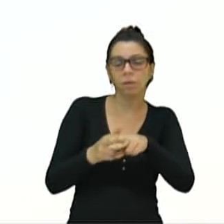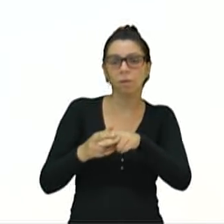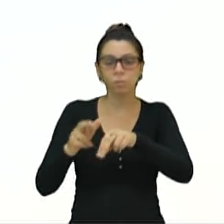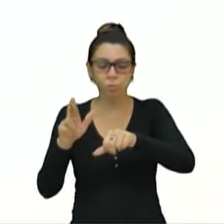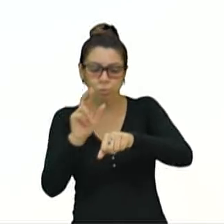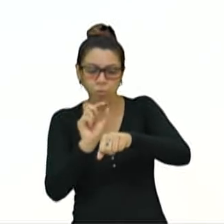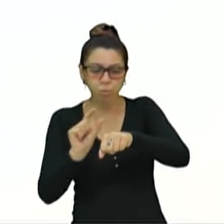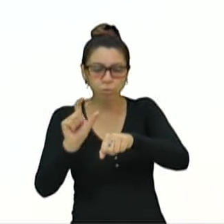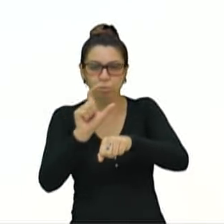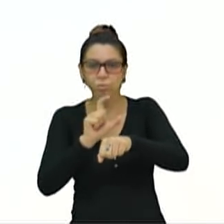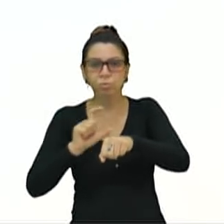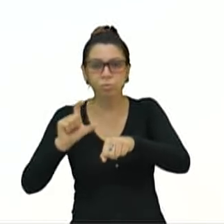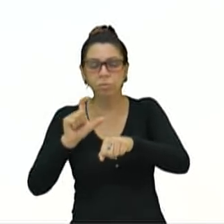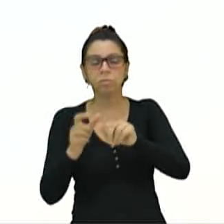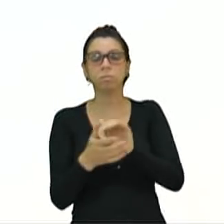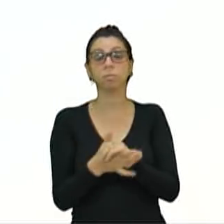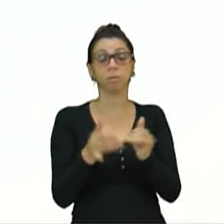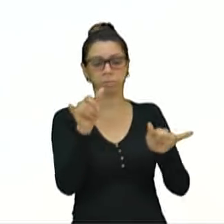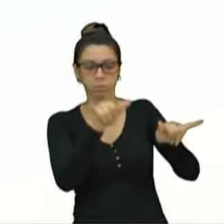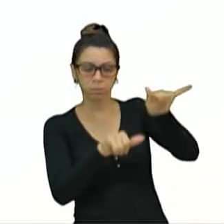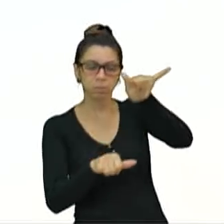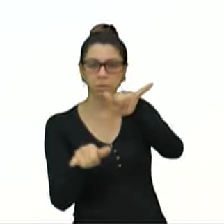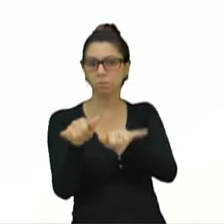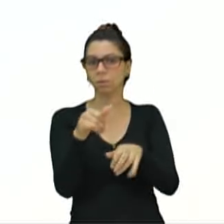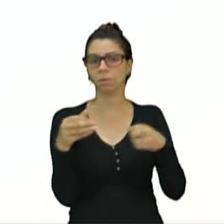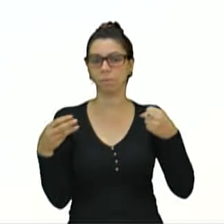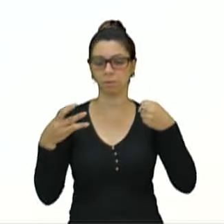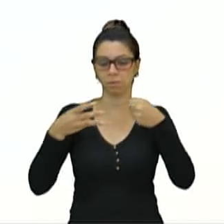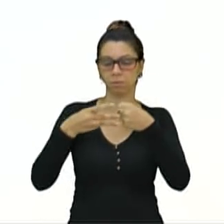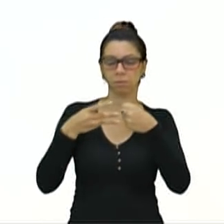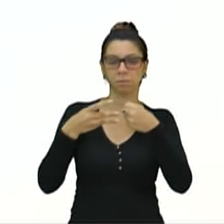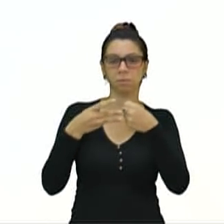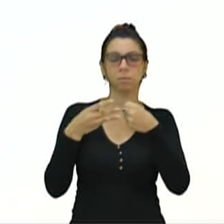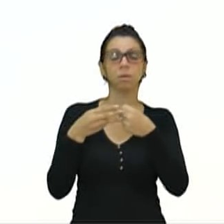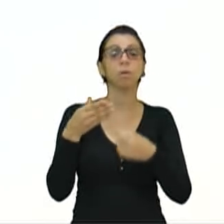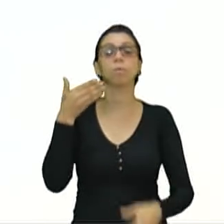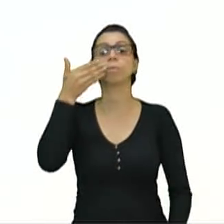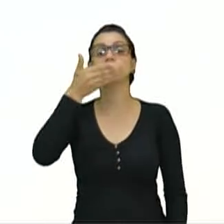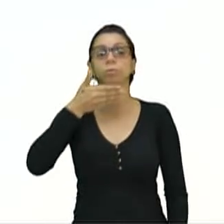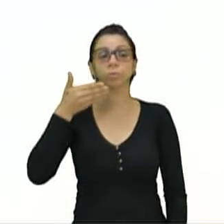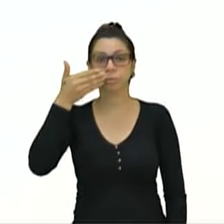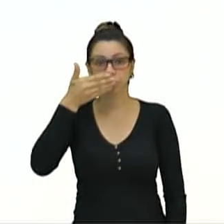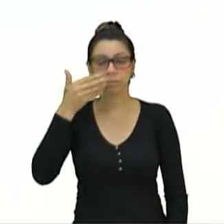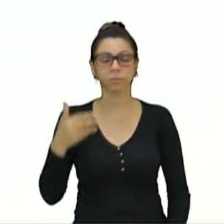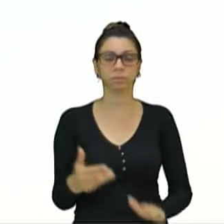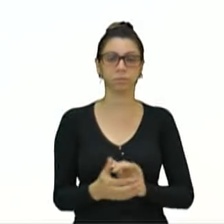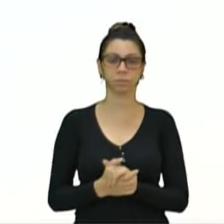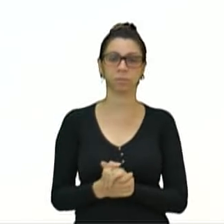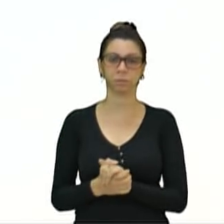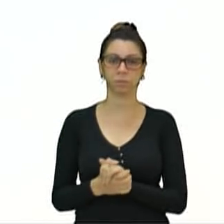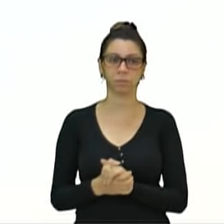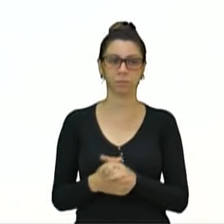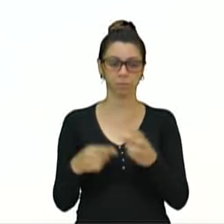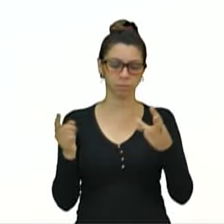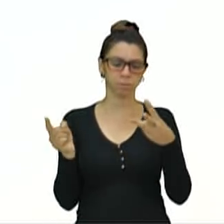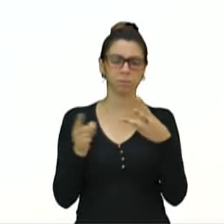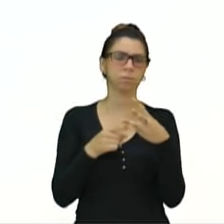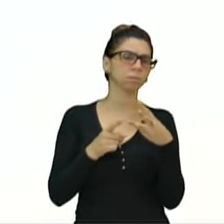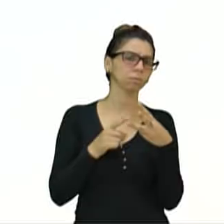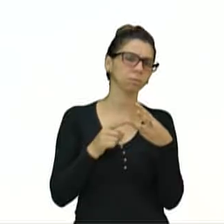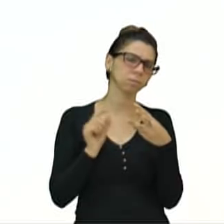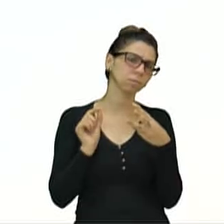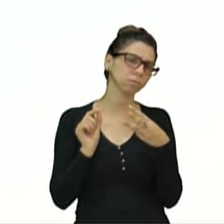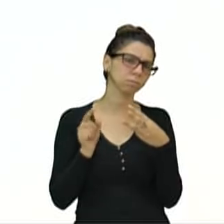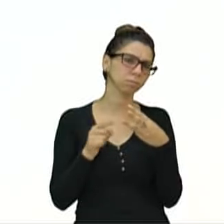Então, quimicamente, a célula vai perceber o doce desses alimentos. Olha a terceira, vocês conseguem